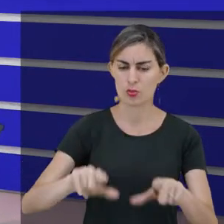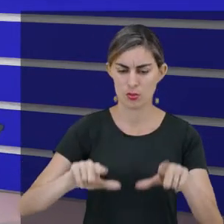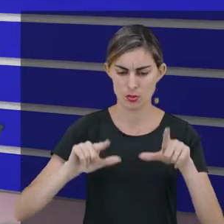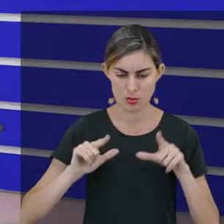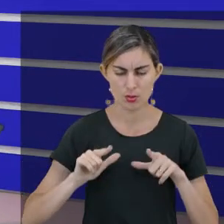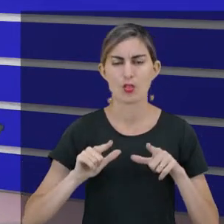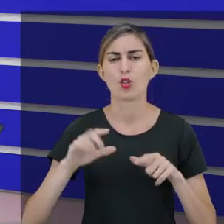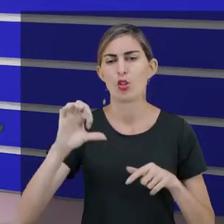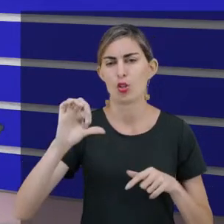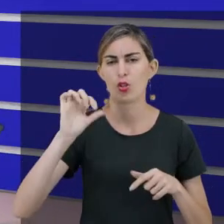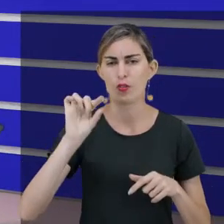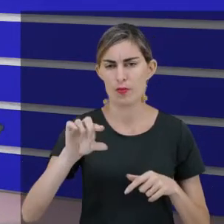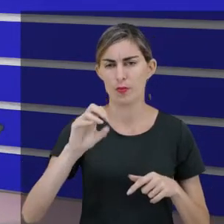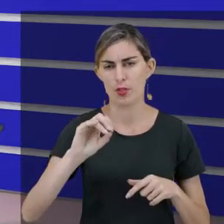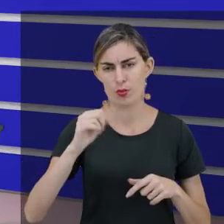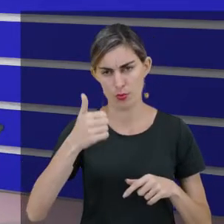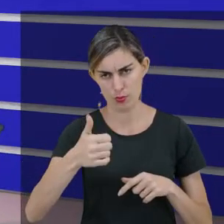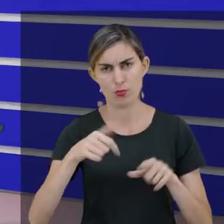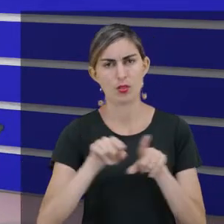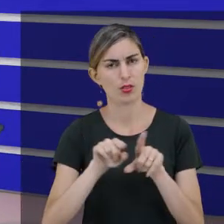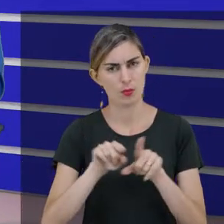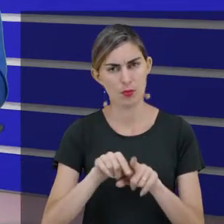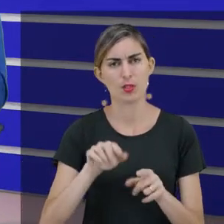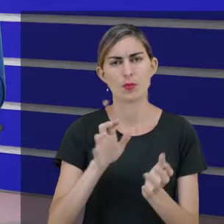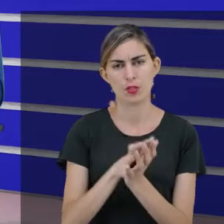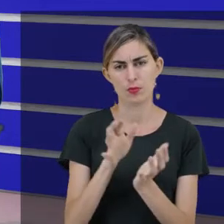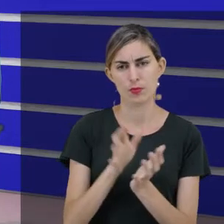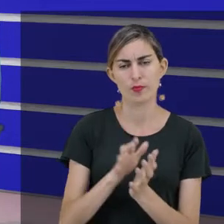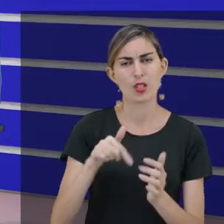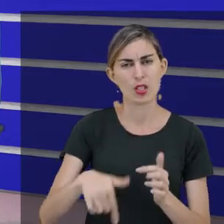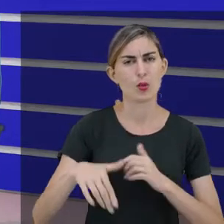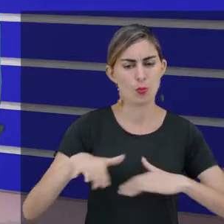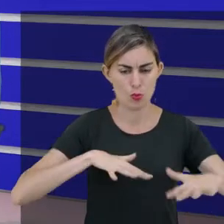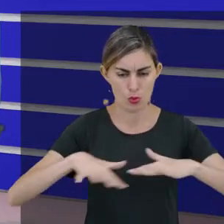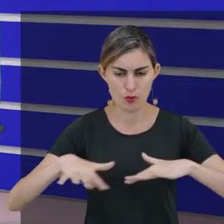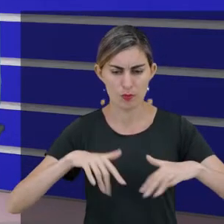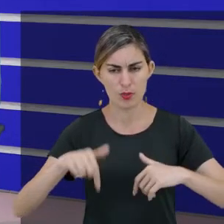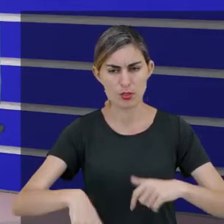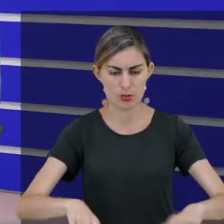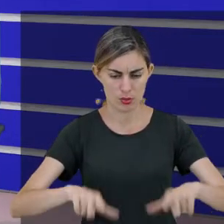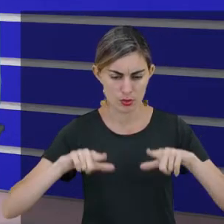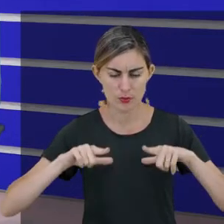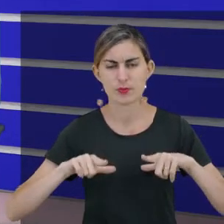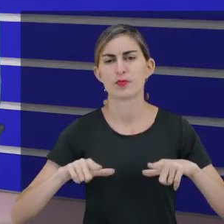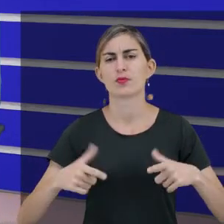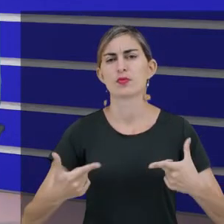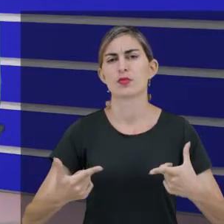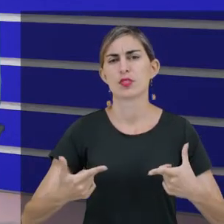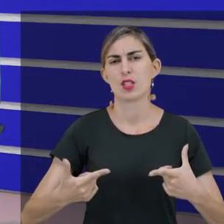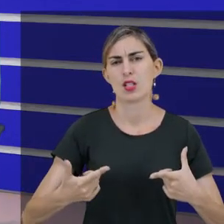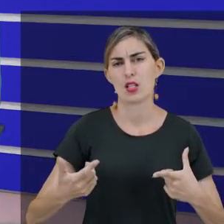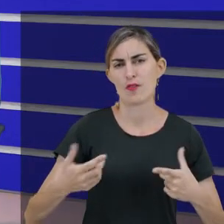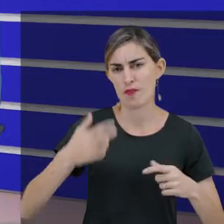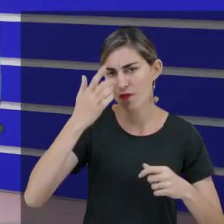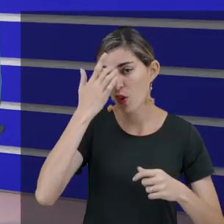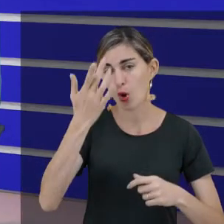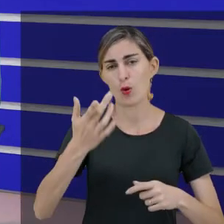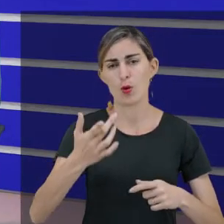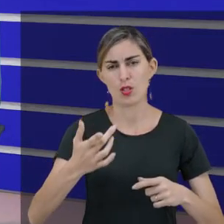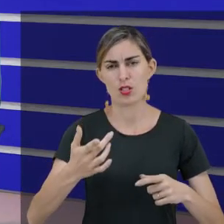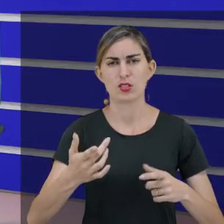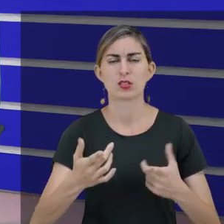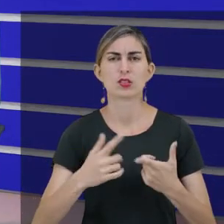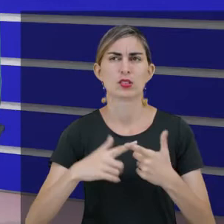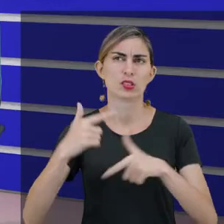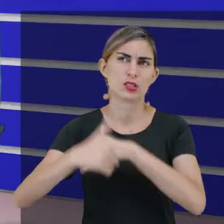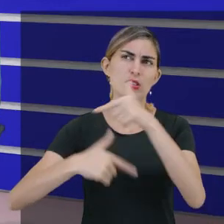ISO 9001, que é Pernambuco. E o movimento aqui em Pernambuco para as certificações, ele é muito forte. A gente teve um trabalho